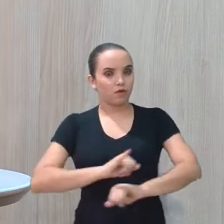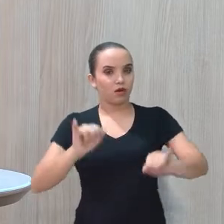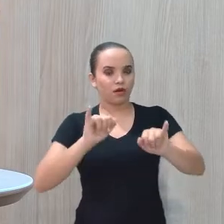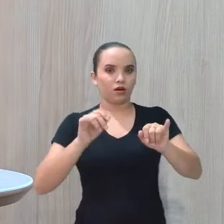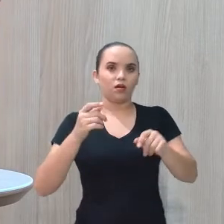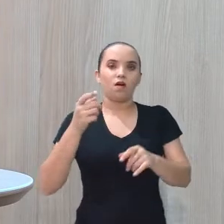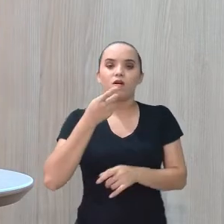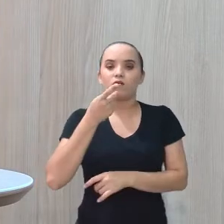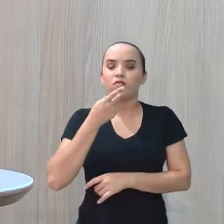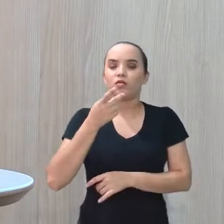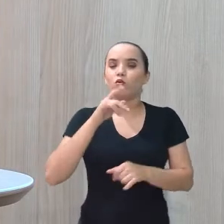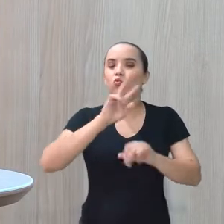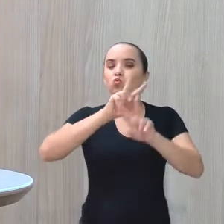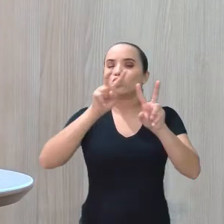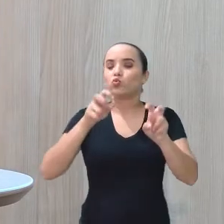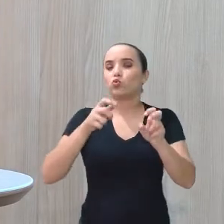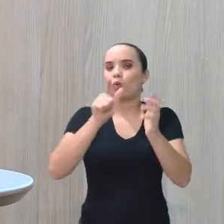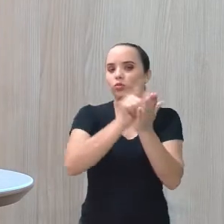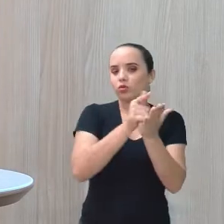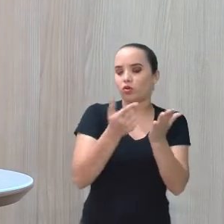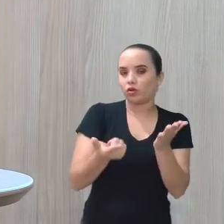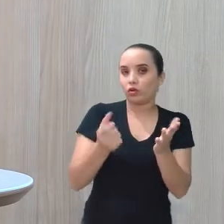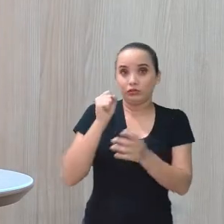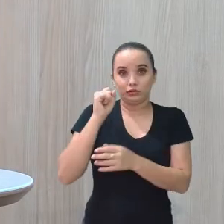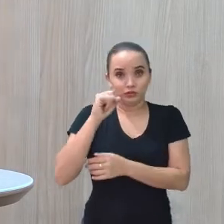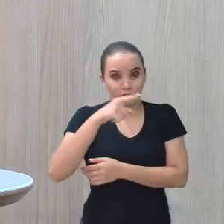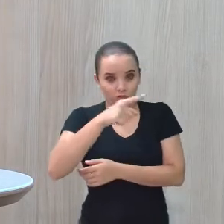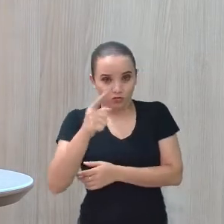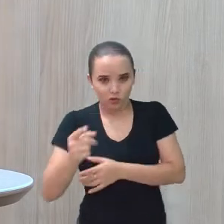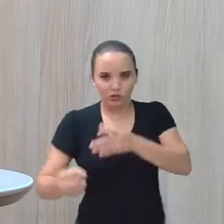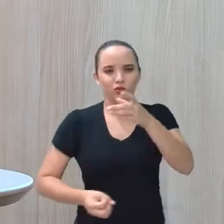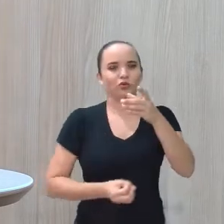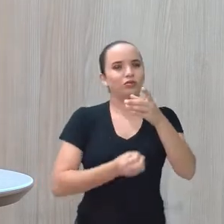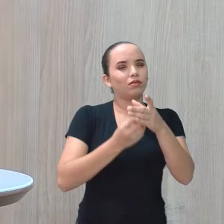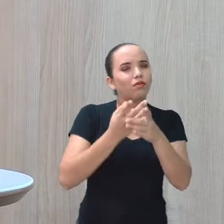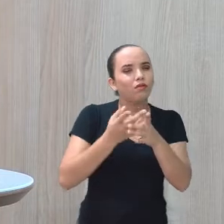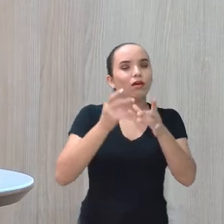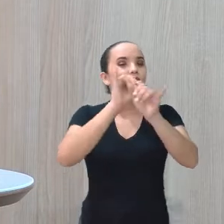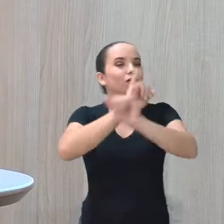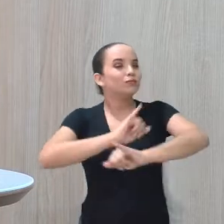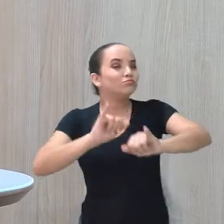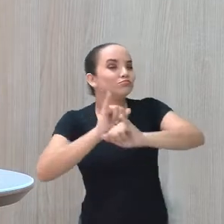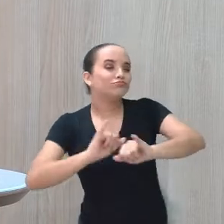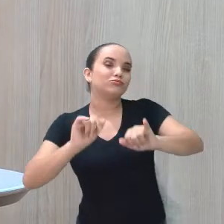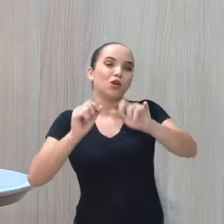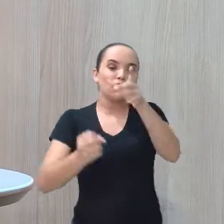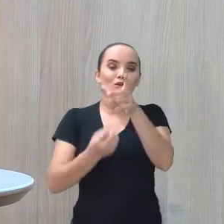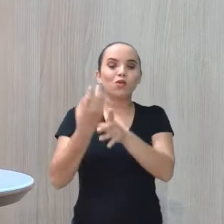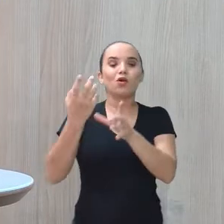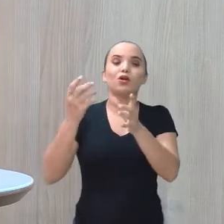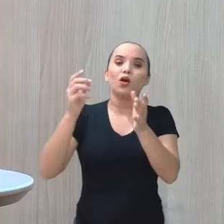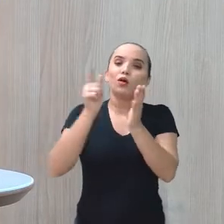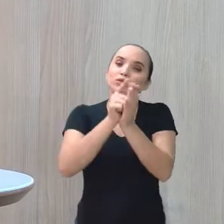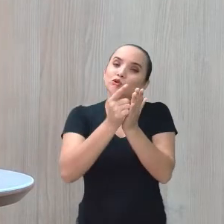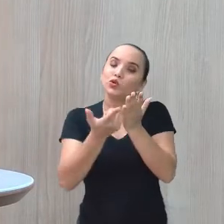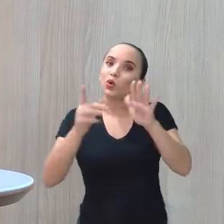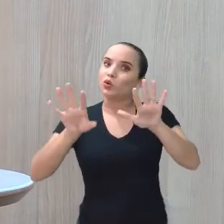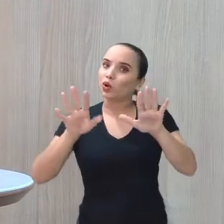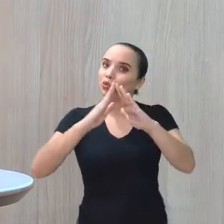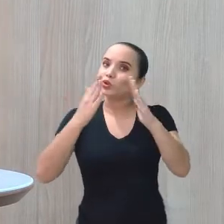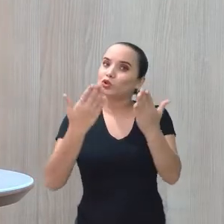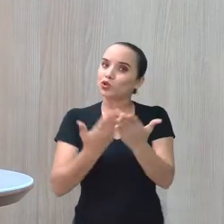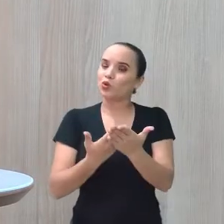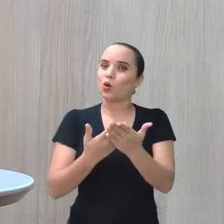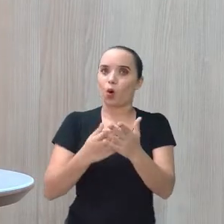vocês criarem aí uma notícia, construírem um jornalzinho da escola, quem sabe, fiquem atentos